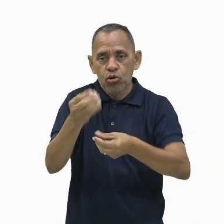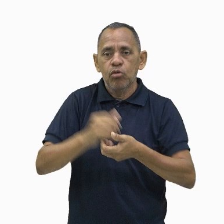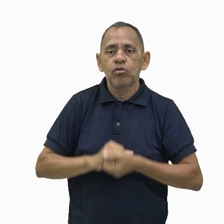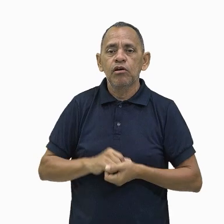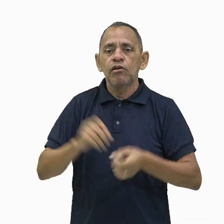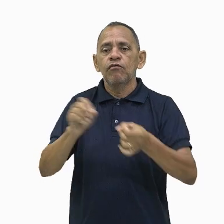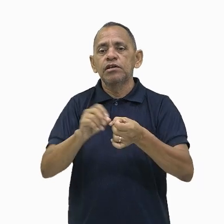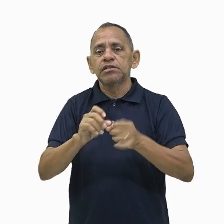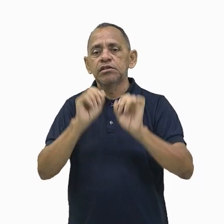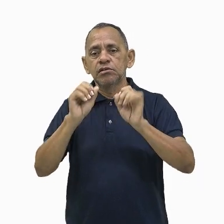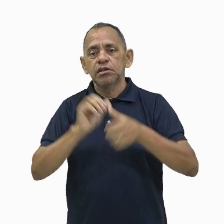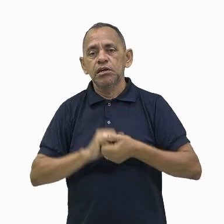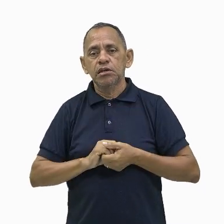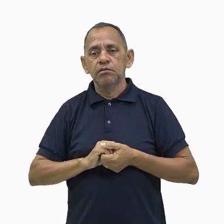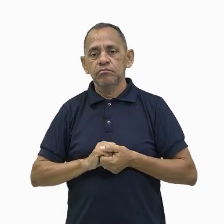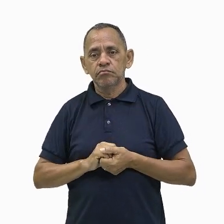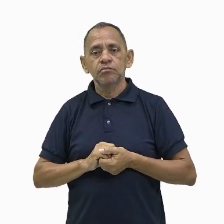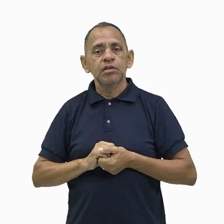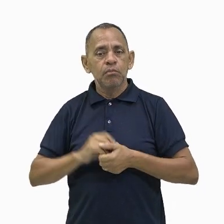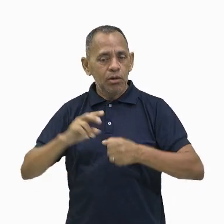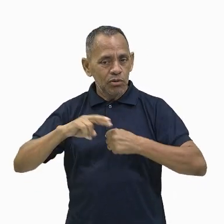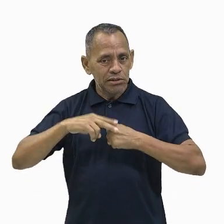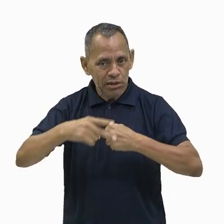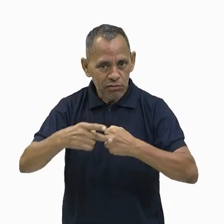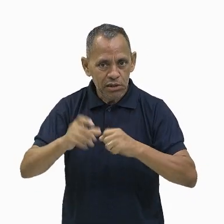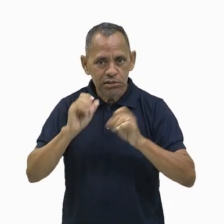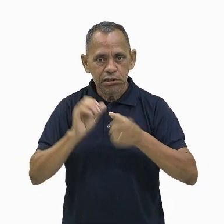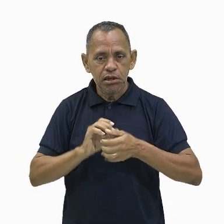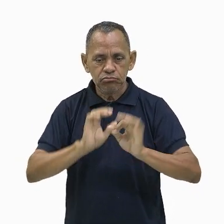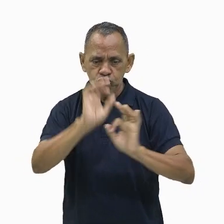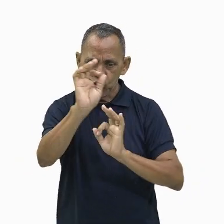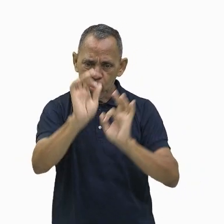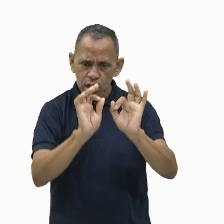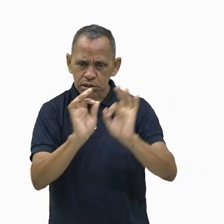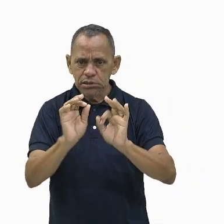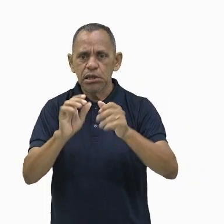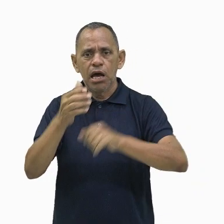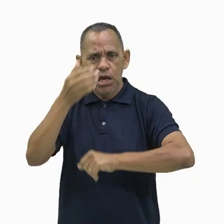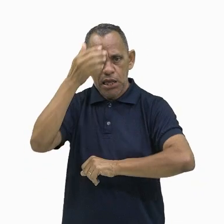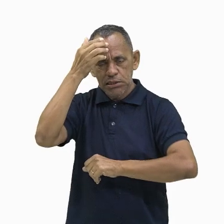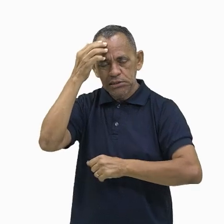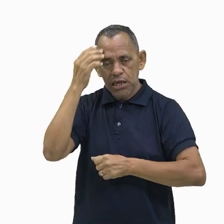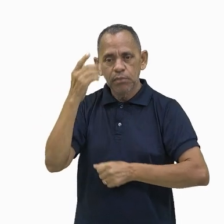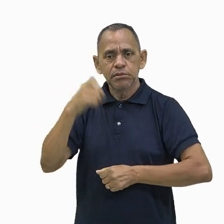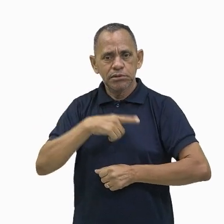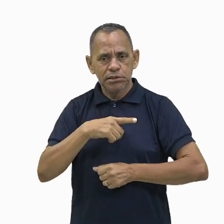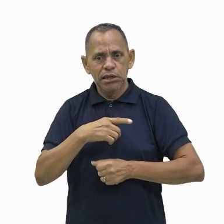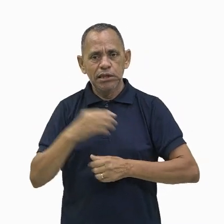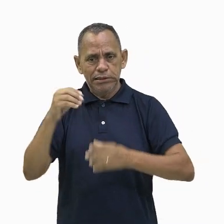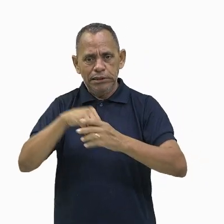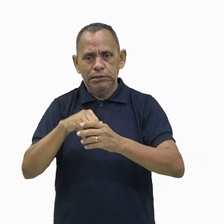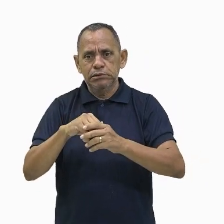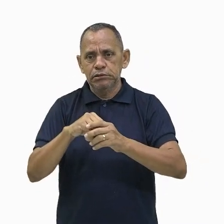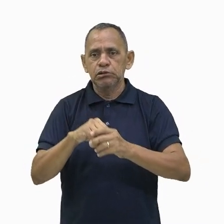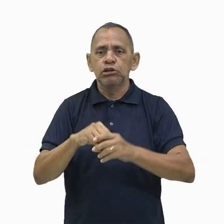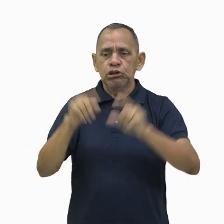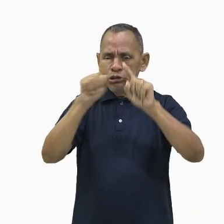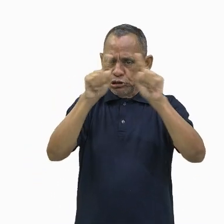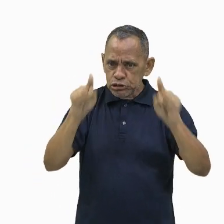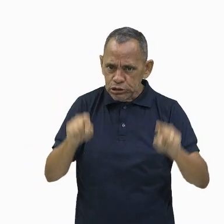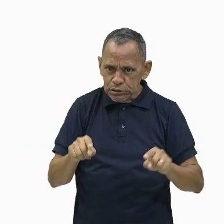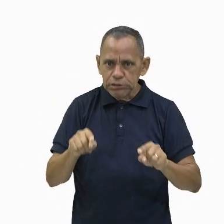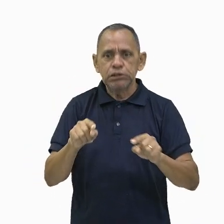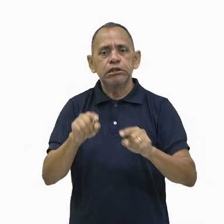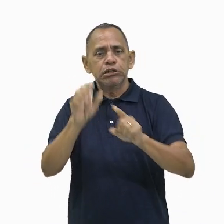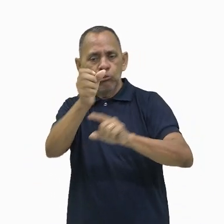justamente fazendo toda uma consequência, né, de estar desorganizado, não sabe o que tem na geladeira, gerando aí, né, esse desperdício, acúmulo